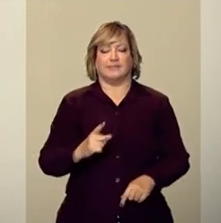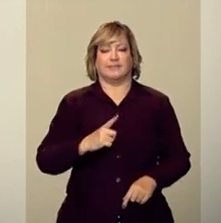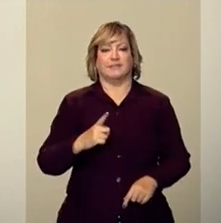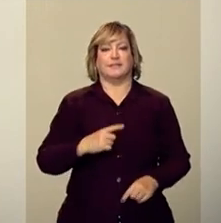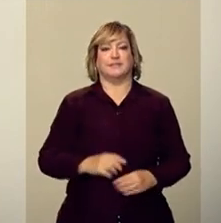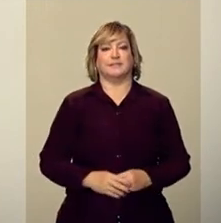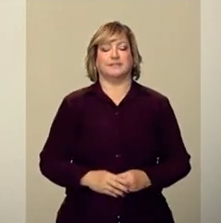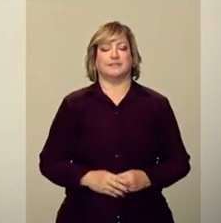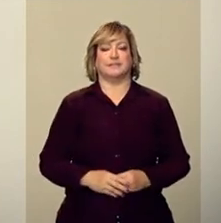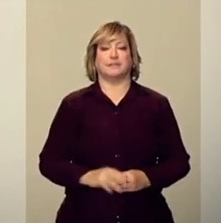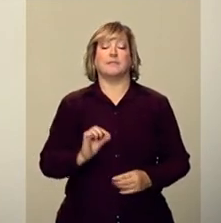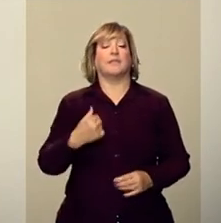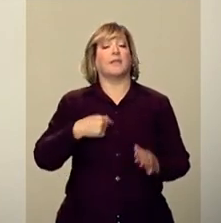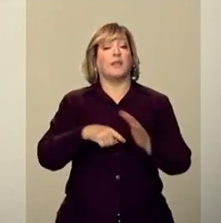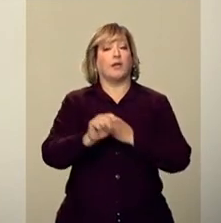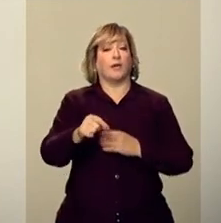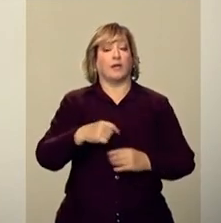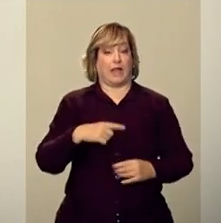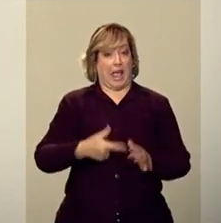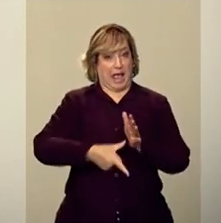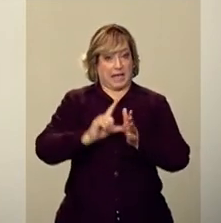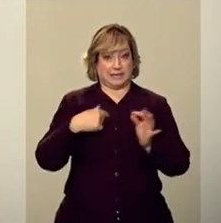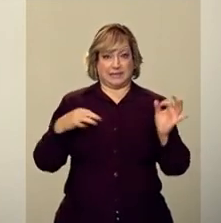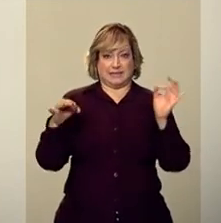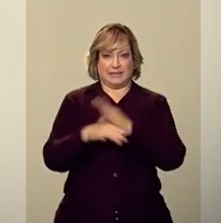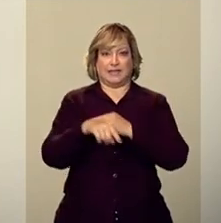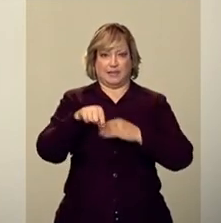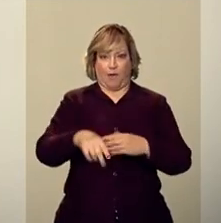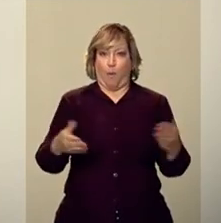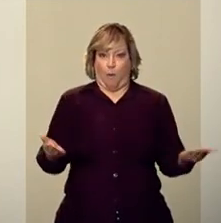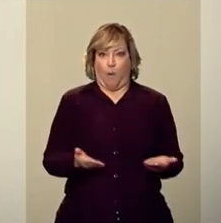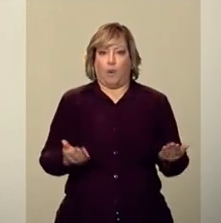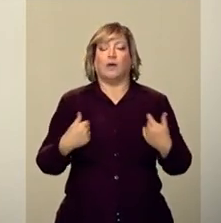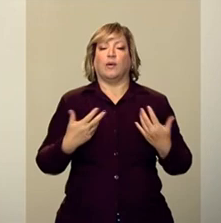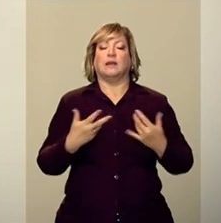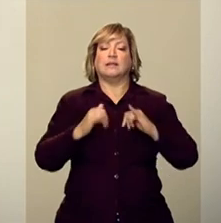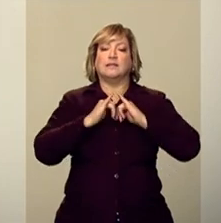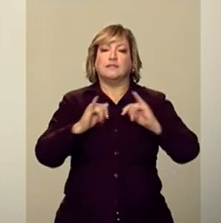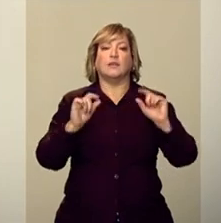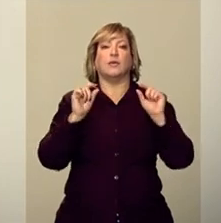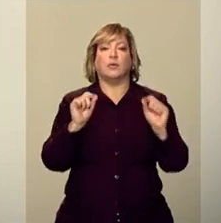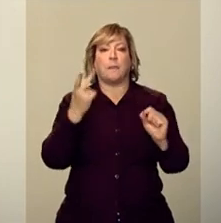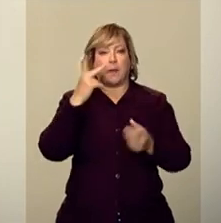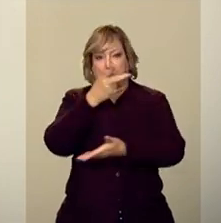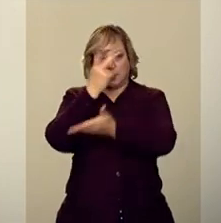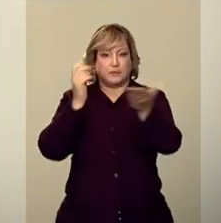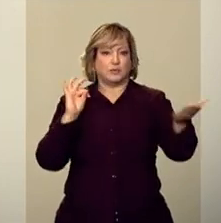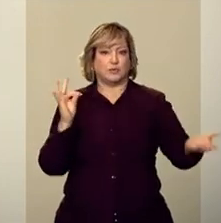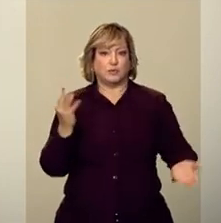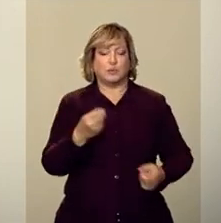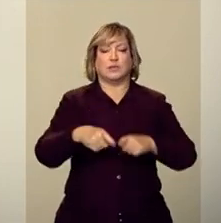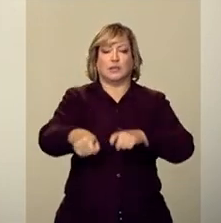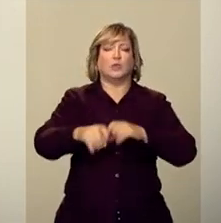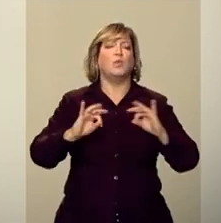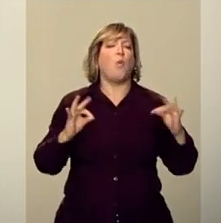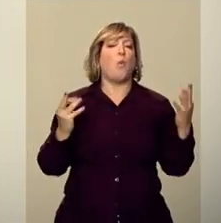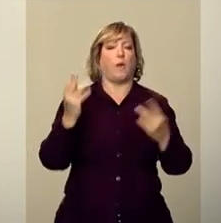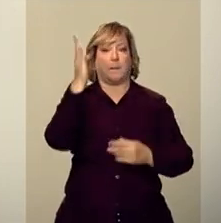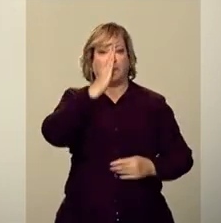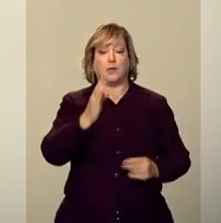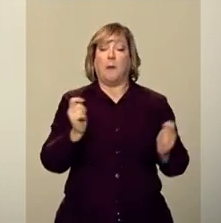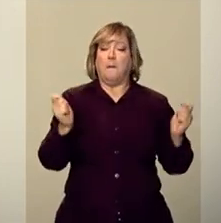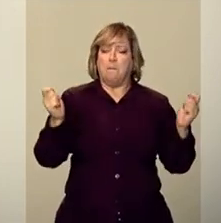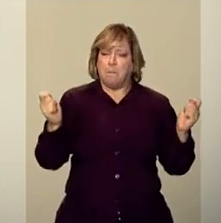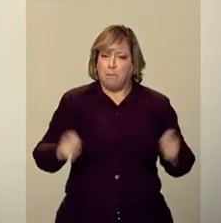chegou ao fim olha Luciano Antes de terminar o café de hoje eu queria dizer para os agricultores de todo o Brasil que